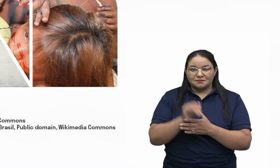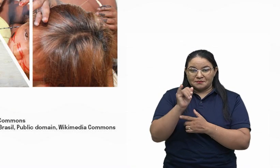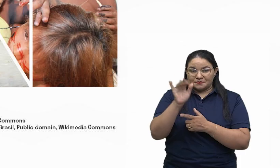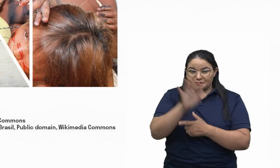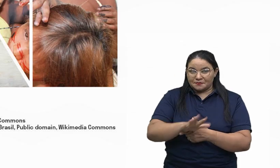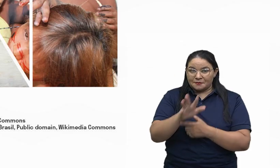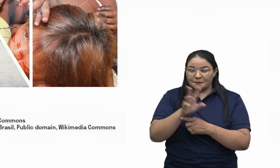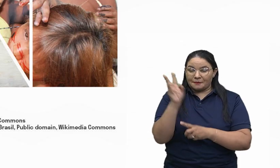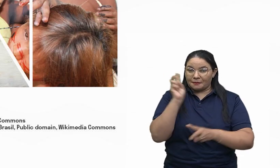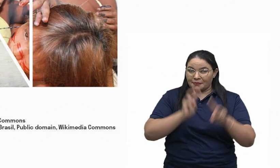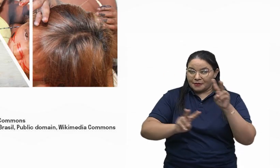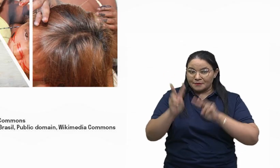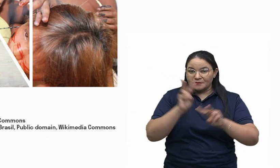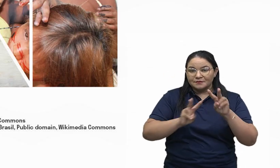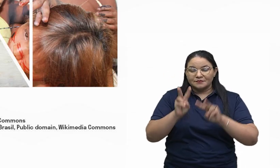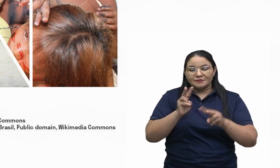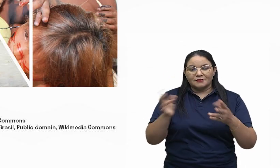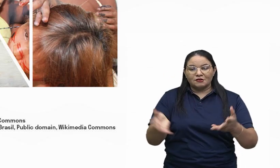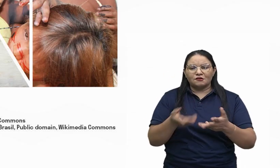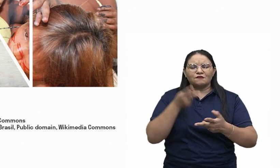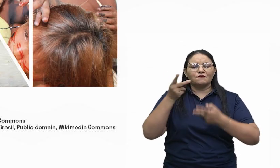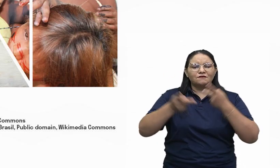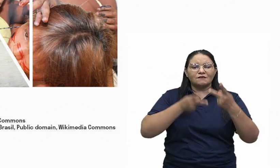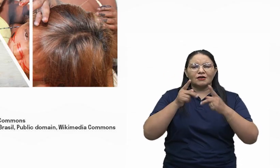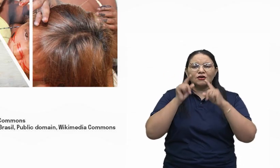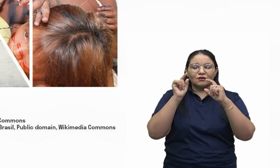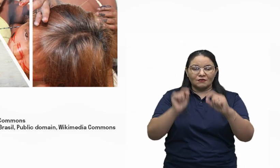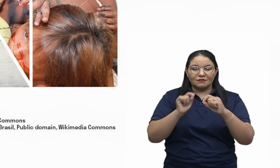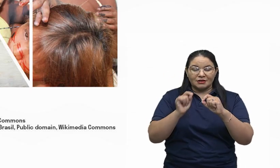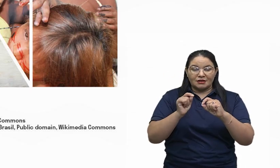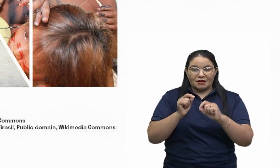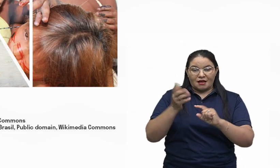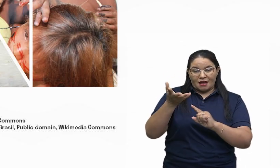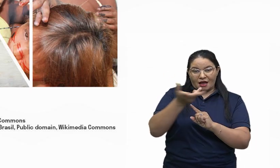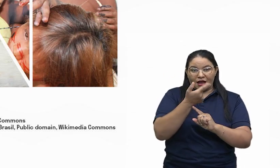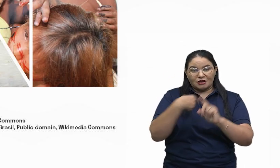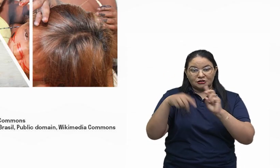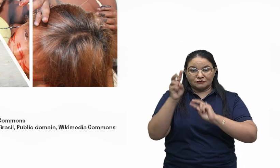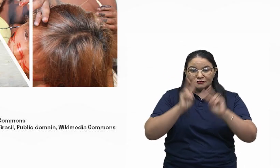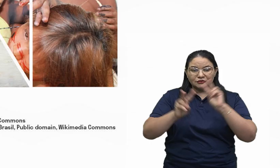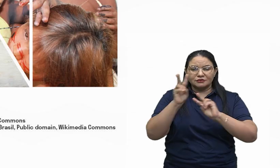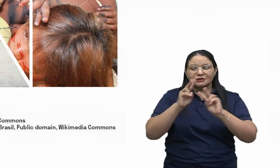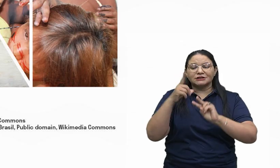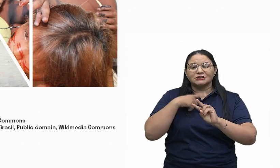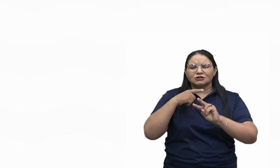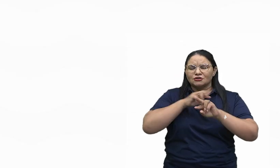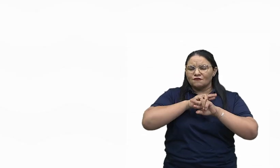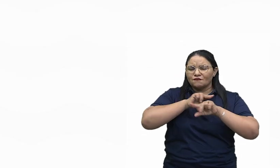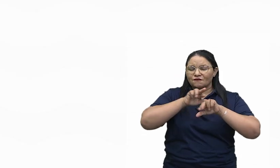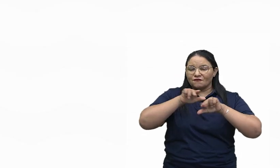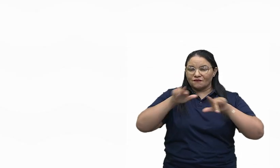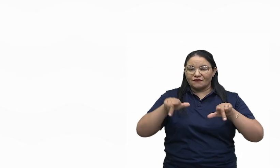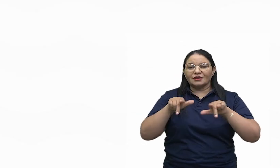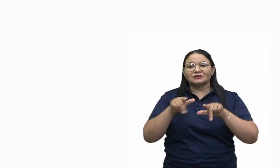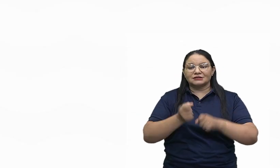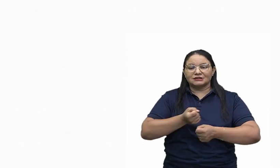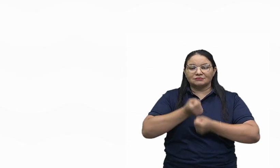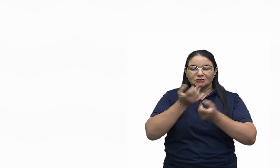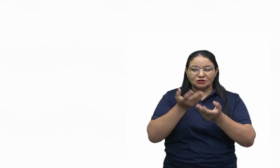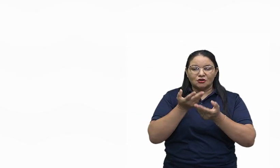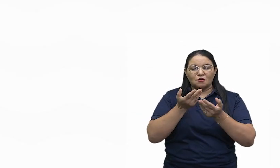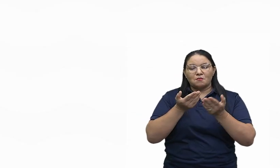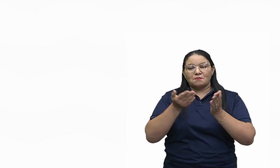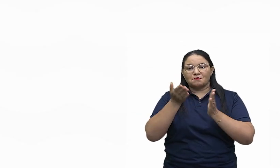Quando falamos desse contexto, vamos perceber que as artes visuais englobam diversas expressões, como